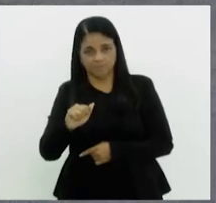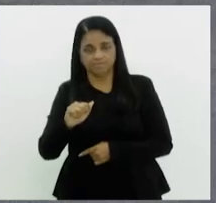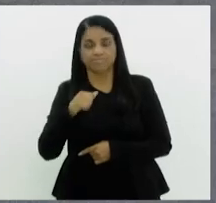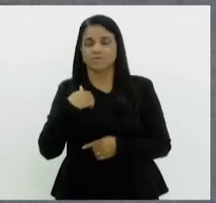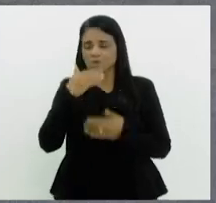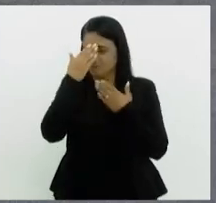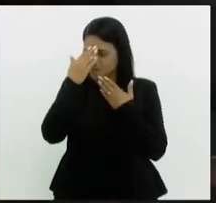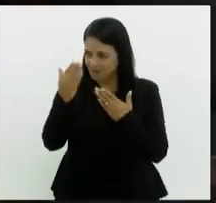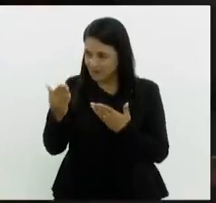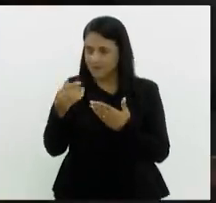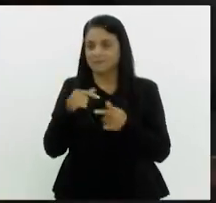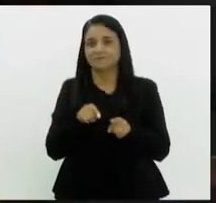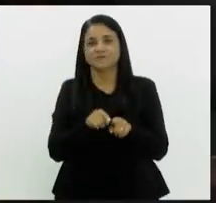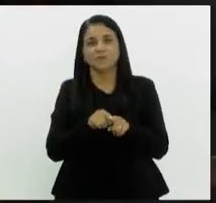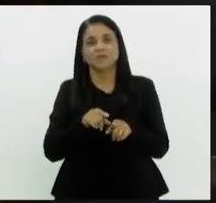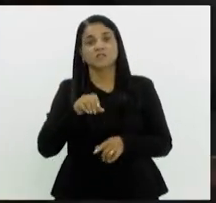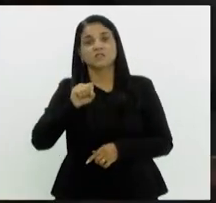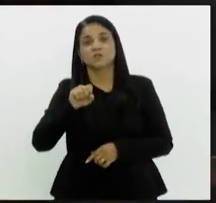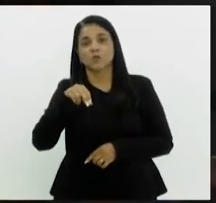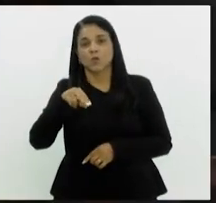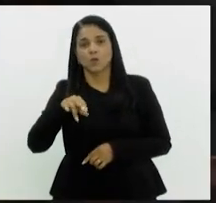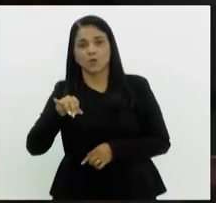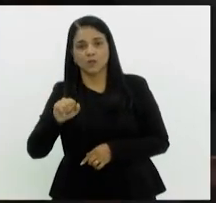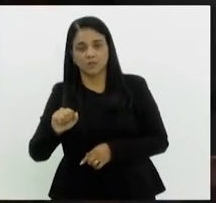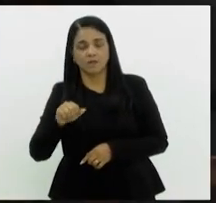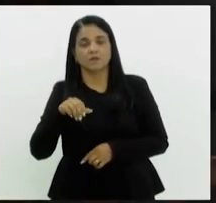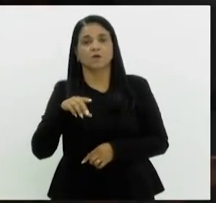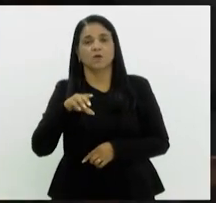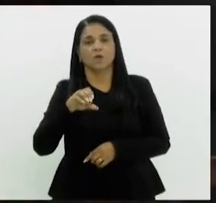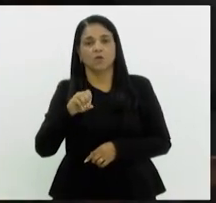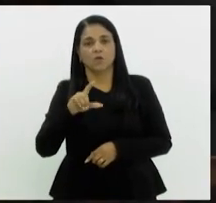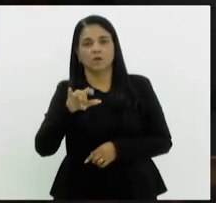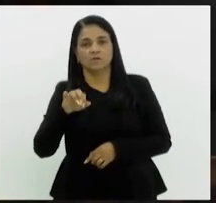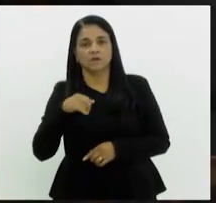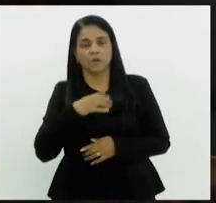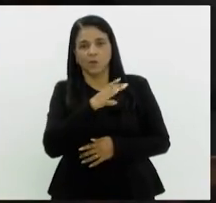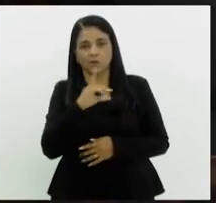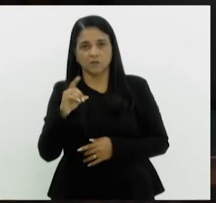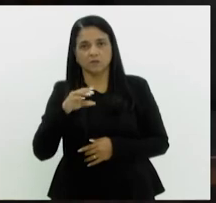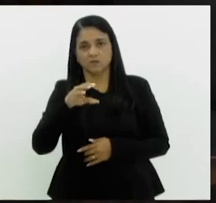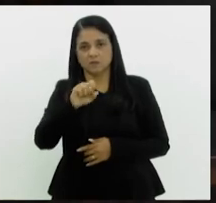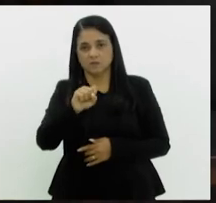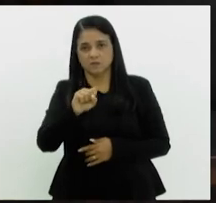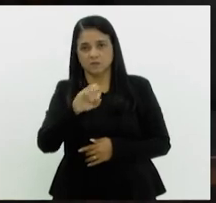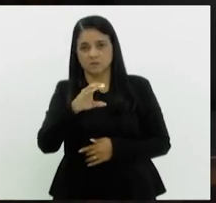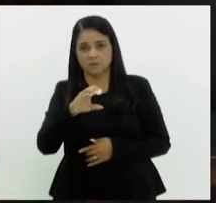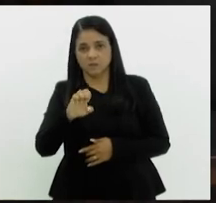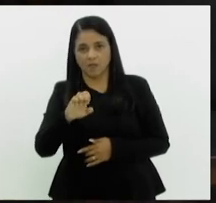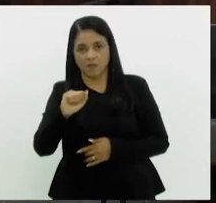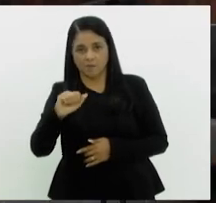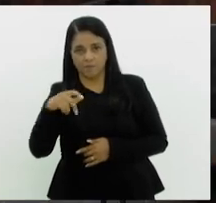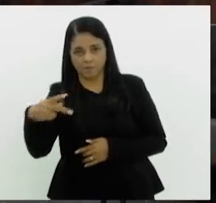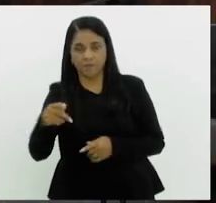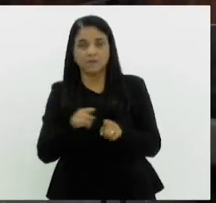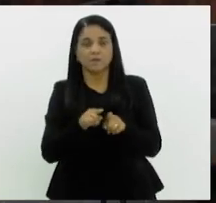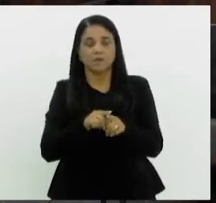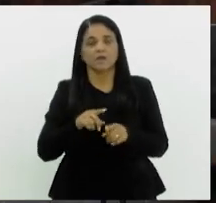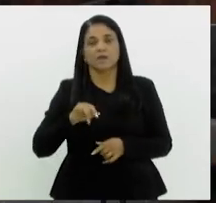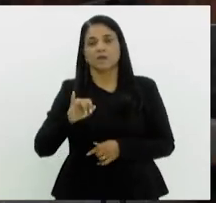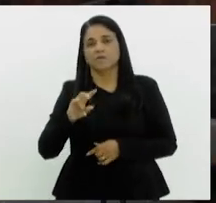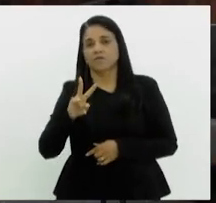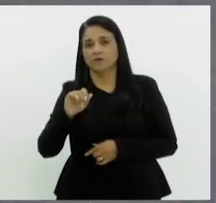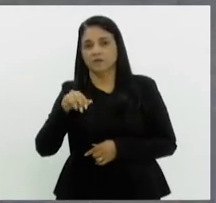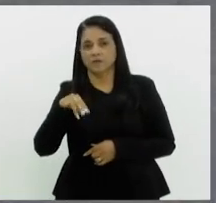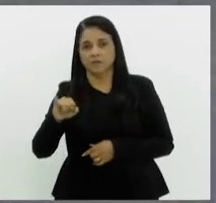Da senhora Sônia Oliveira, coordenadora executiva do CEAP, e doutor Evanir Santos.